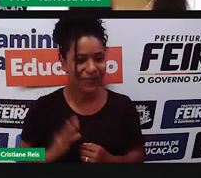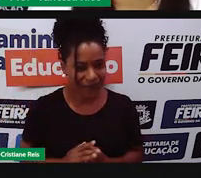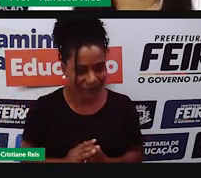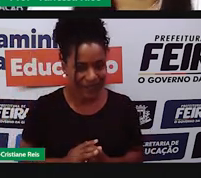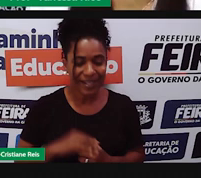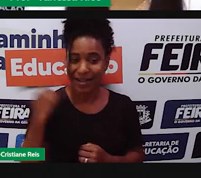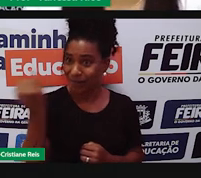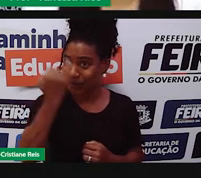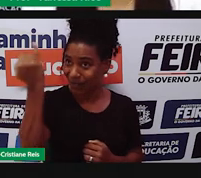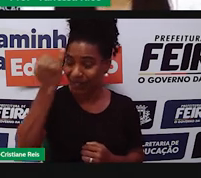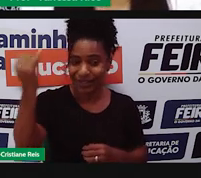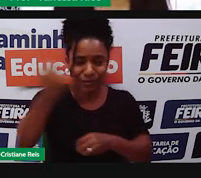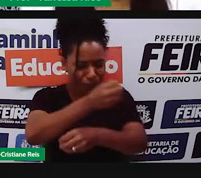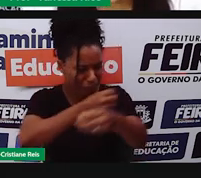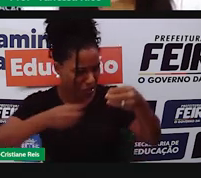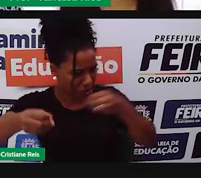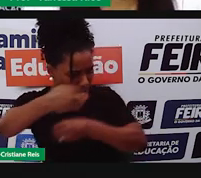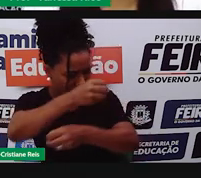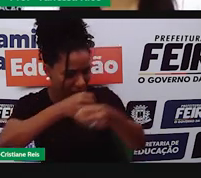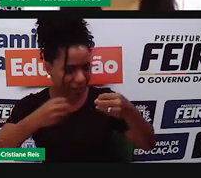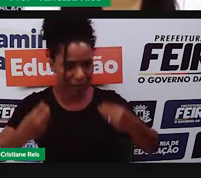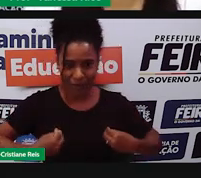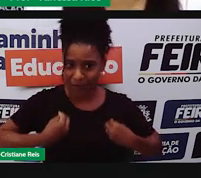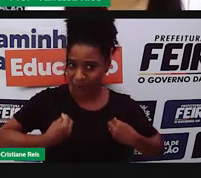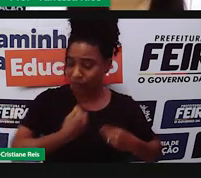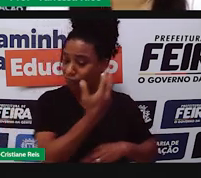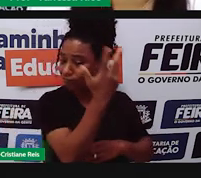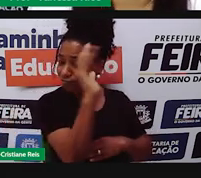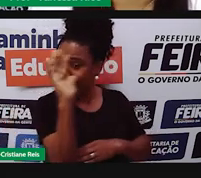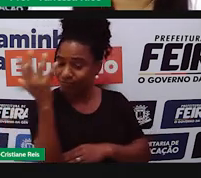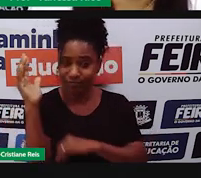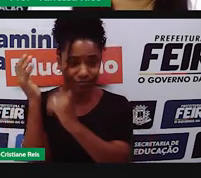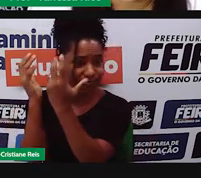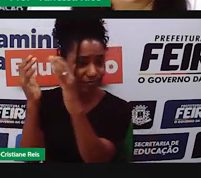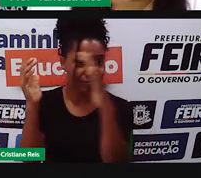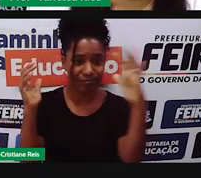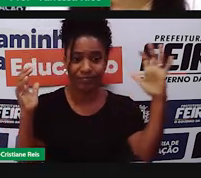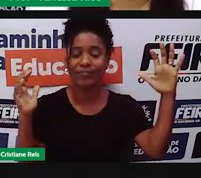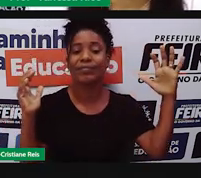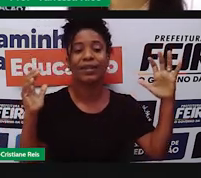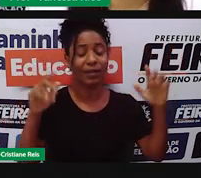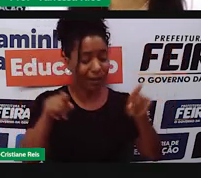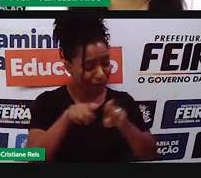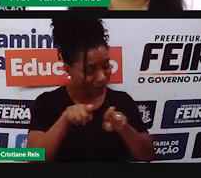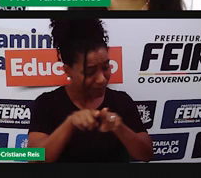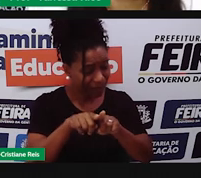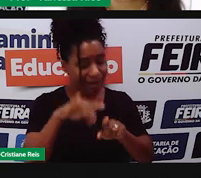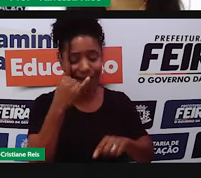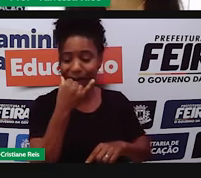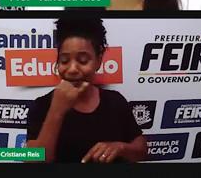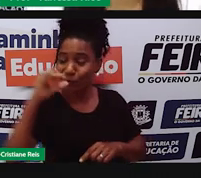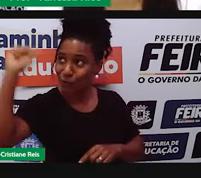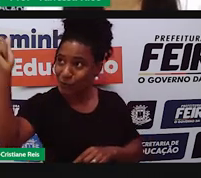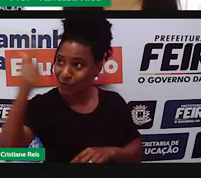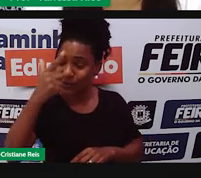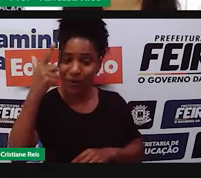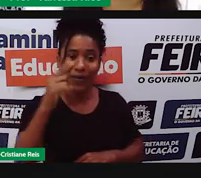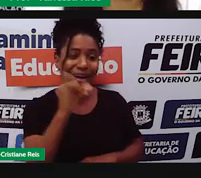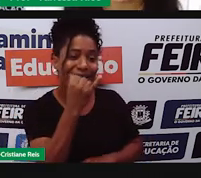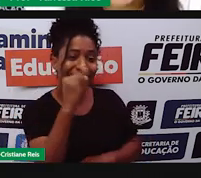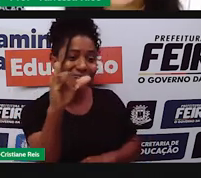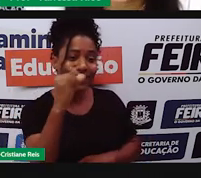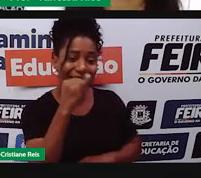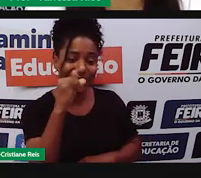para os outros animais, para as plantas, é importante como fonte de energia. Mas ele é importante para as